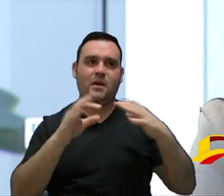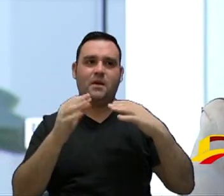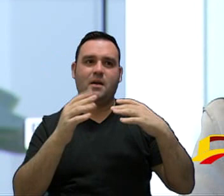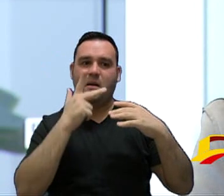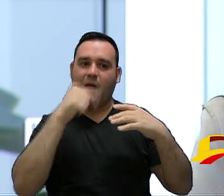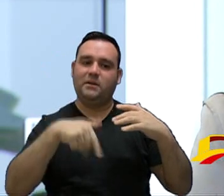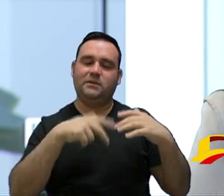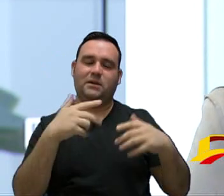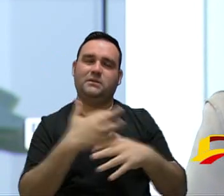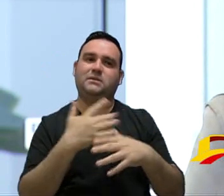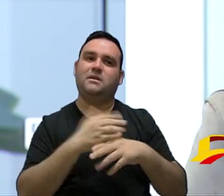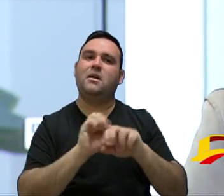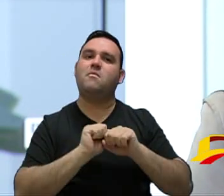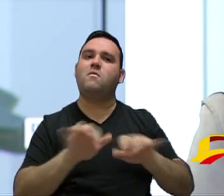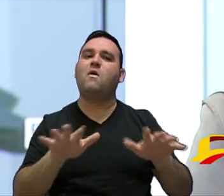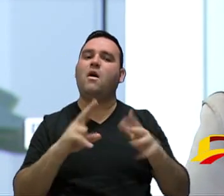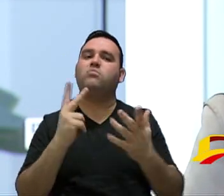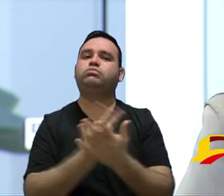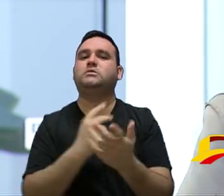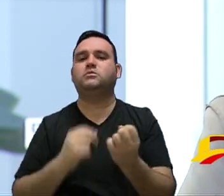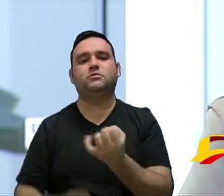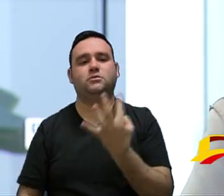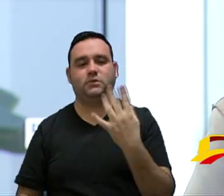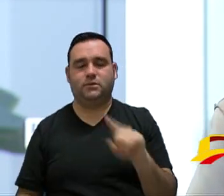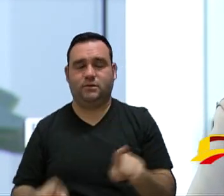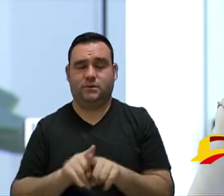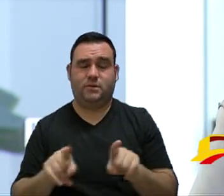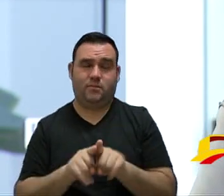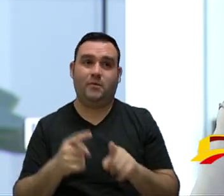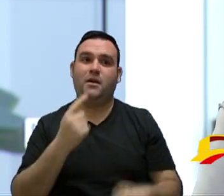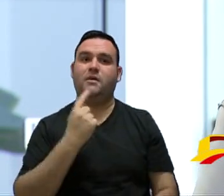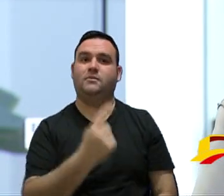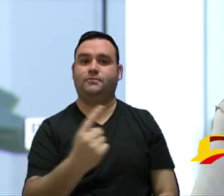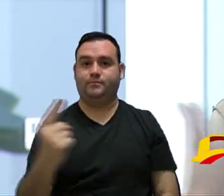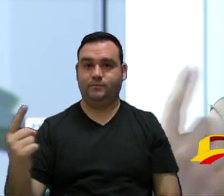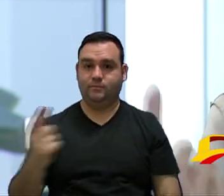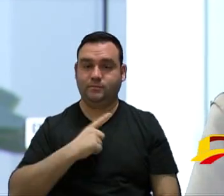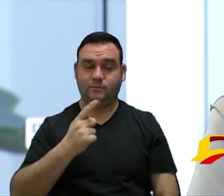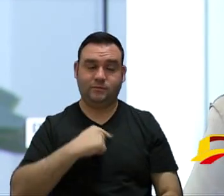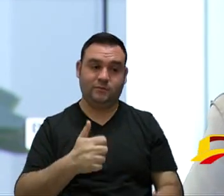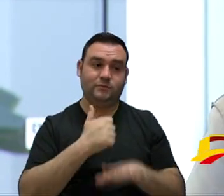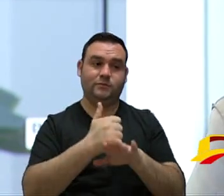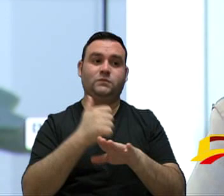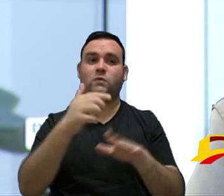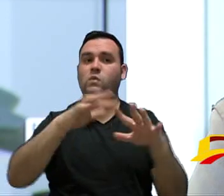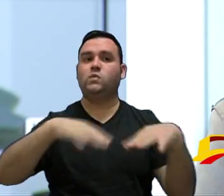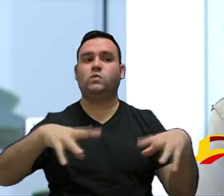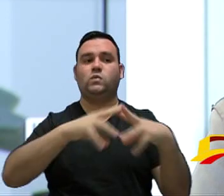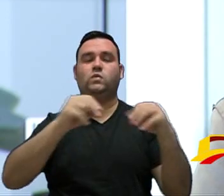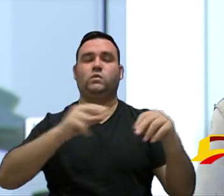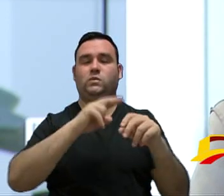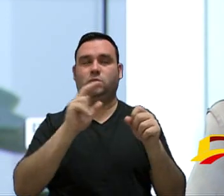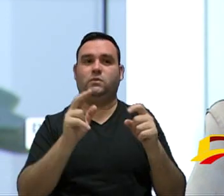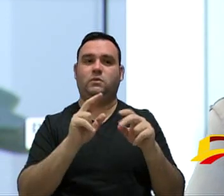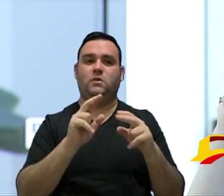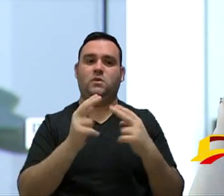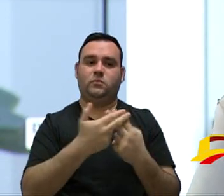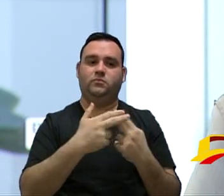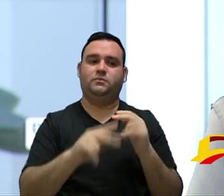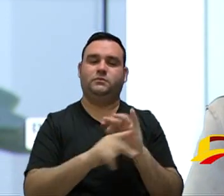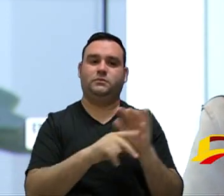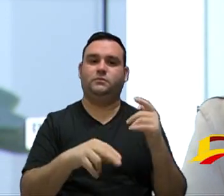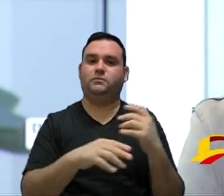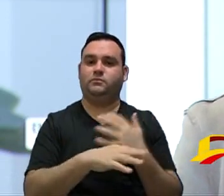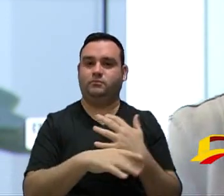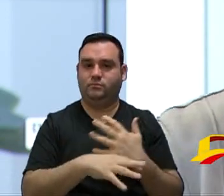teríamos no município e nesse transporte de forma individualizada para todas as unidades de saúde do município lembrando